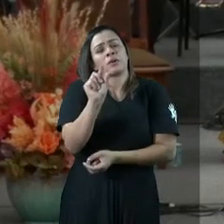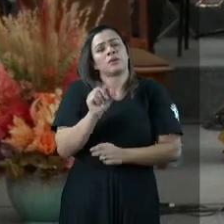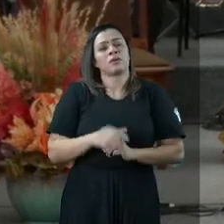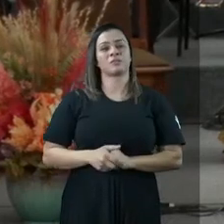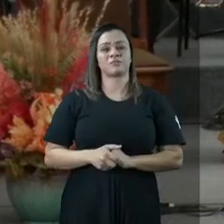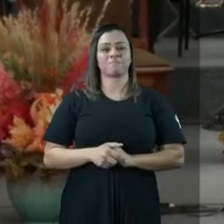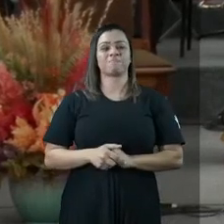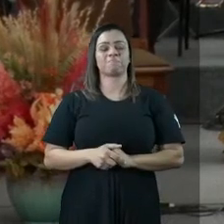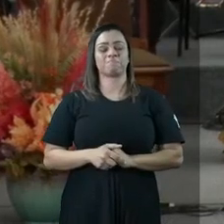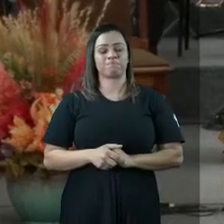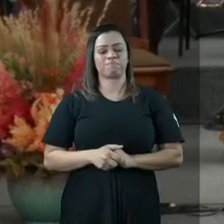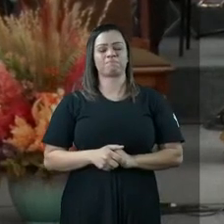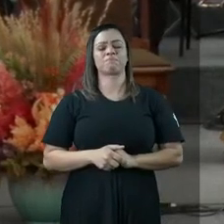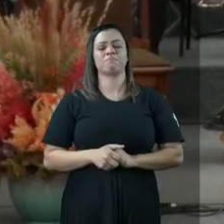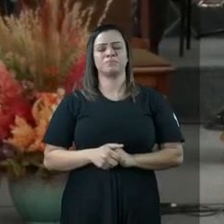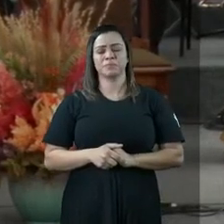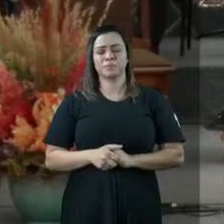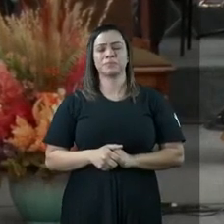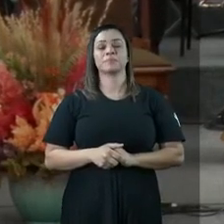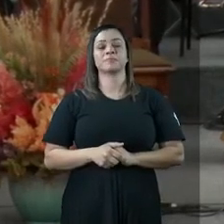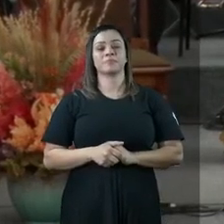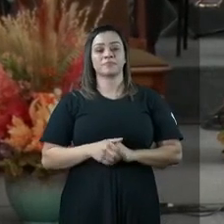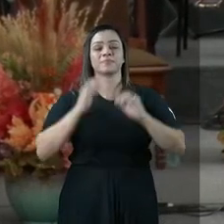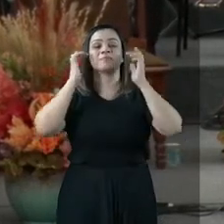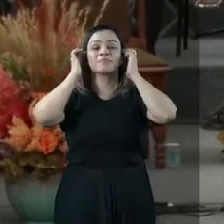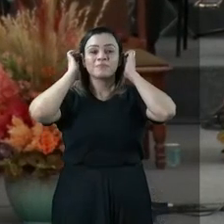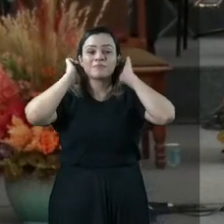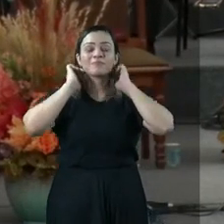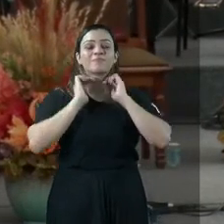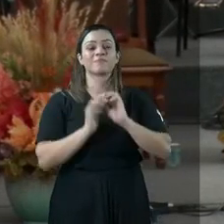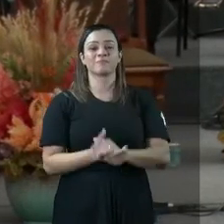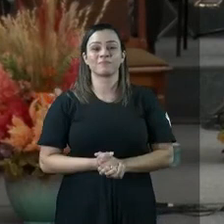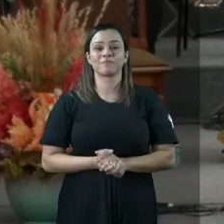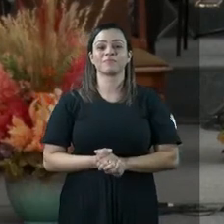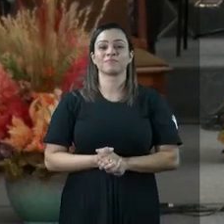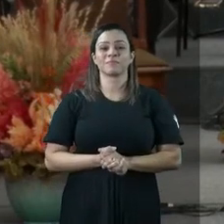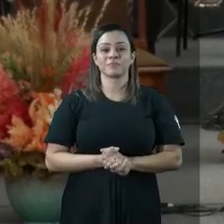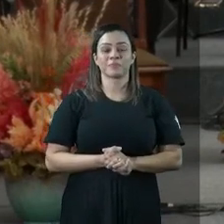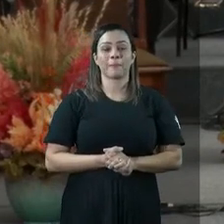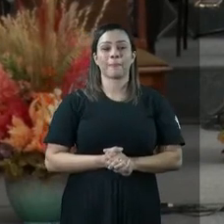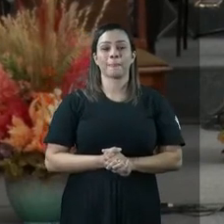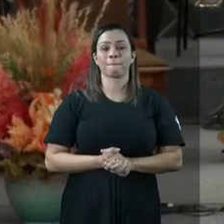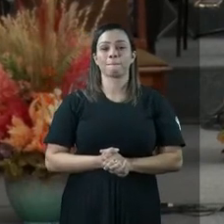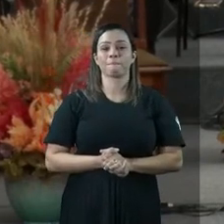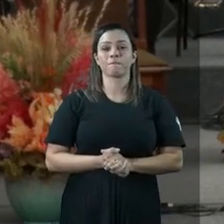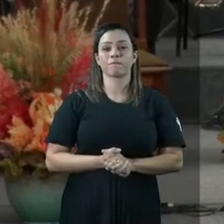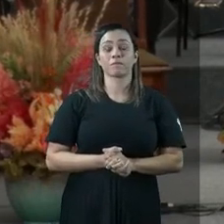Dá uma olhada para alguém do seu lado, diga assim para ele: eu não acredito que esse bico e essa cara fechada, porque te